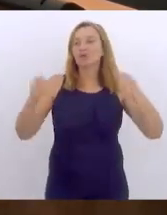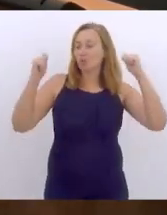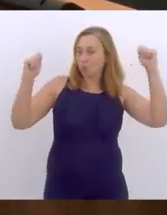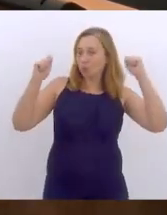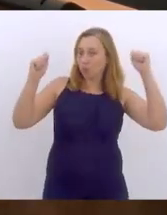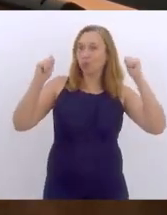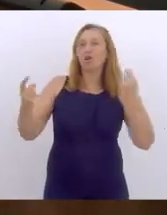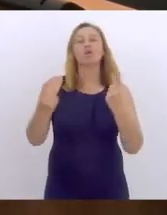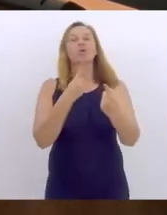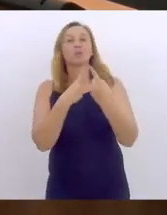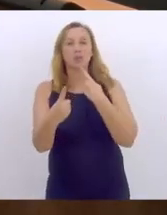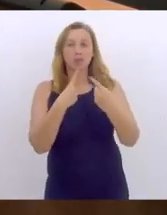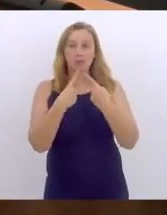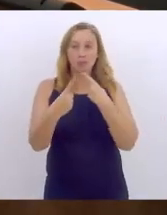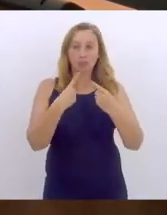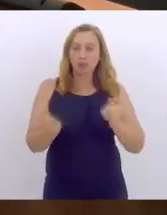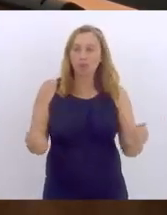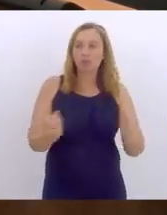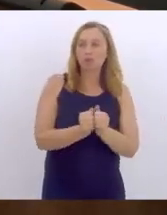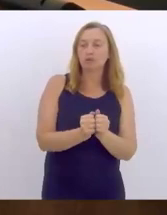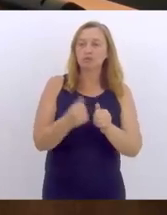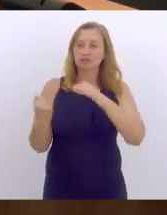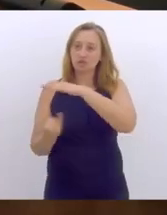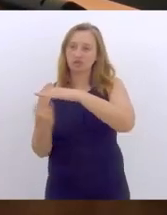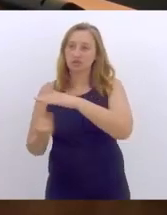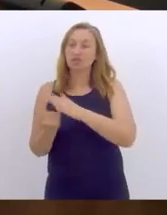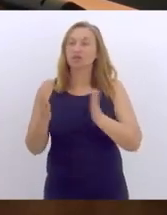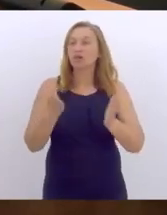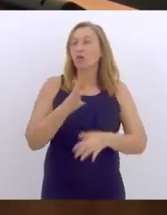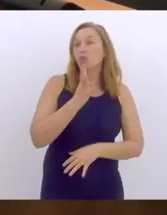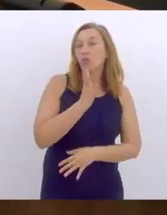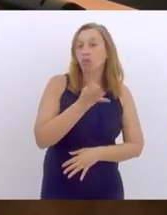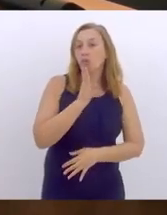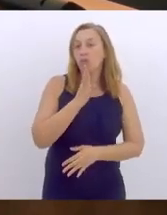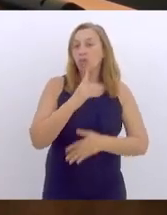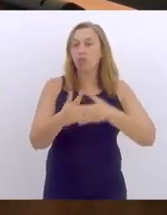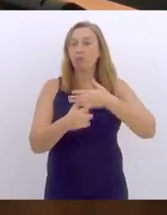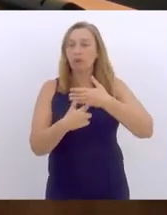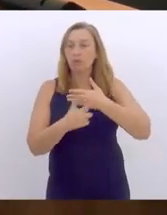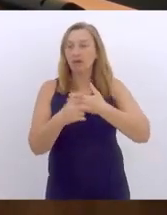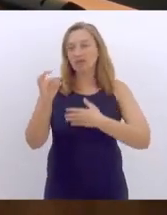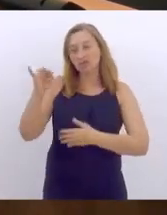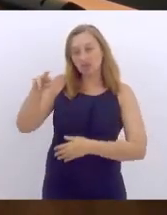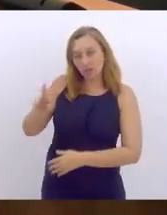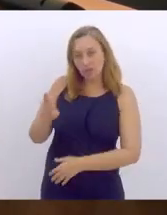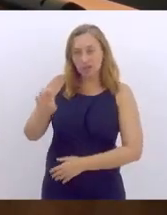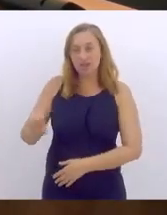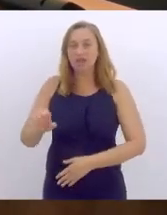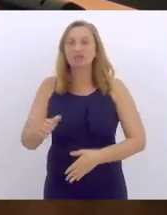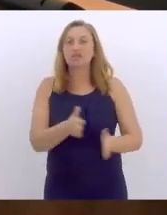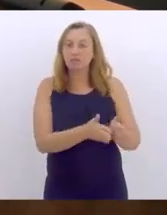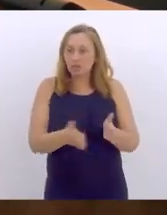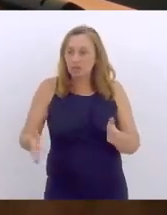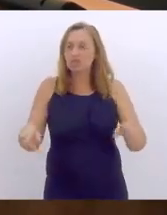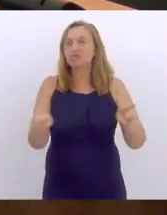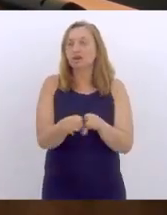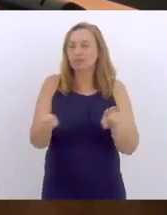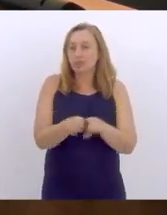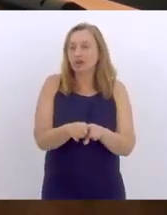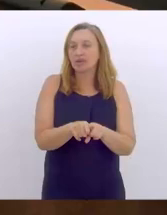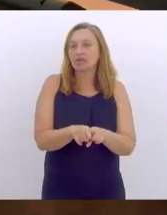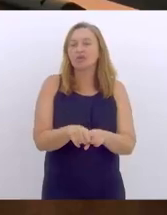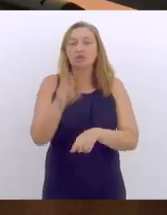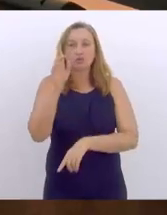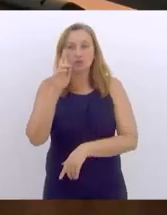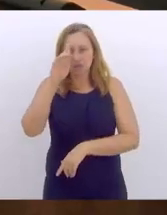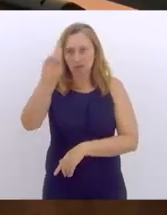em debaterem com as instituições. Então, aqui, reconhecer o papel da ANATORG nesse processo também, e do